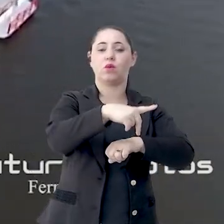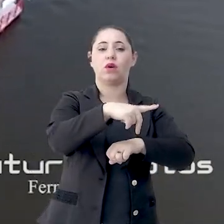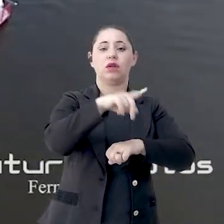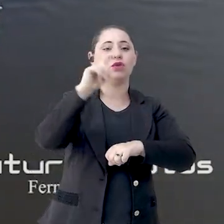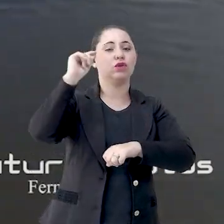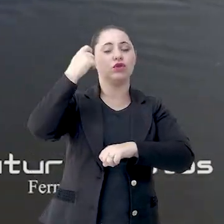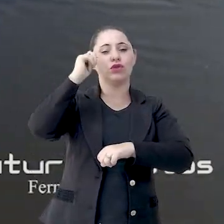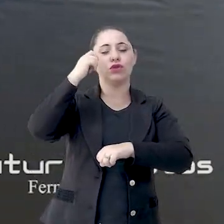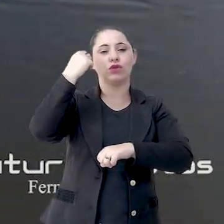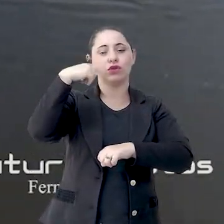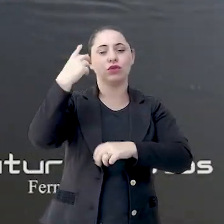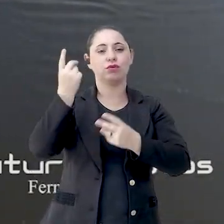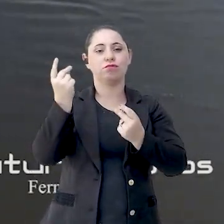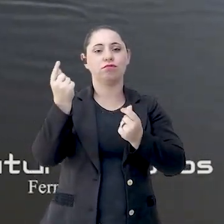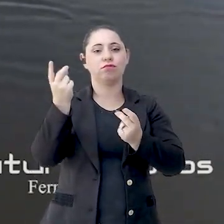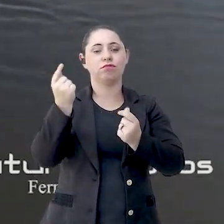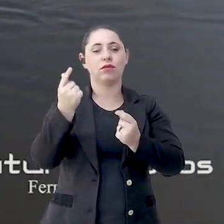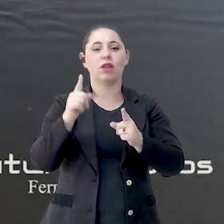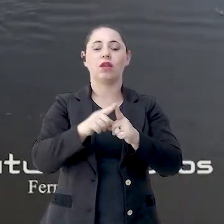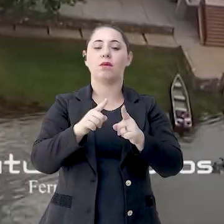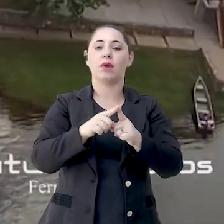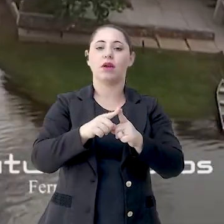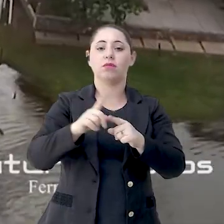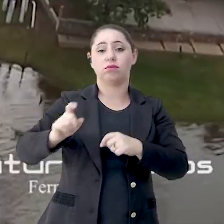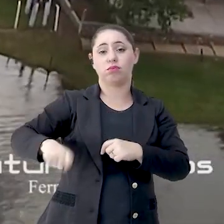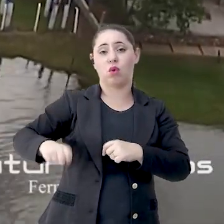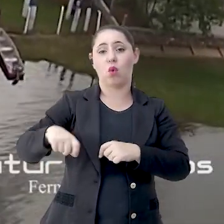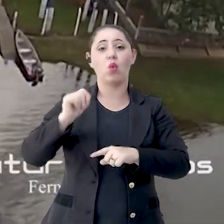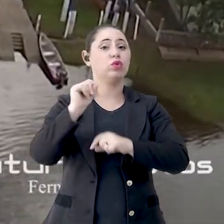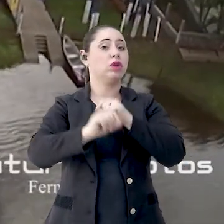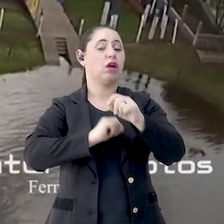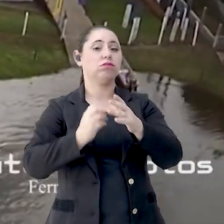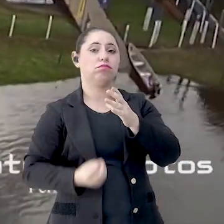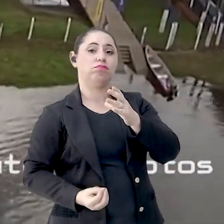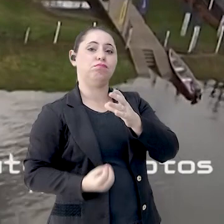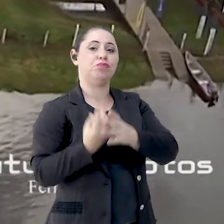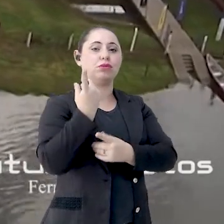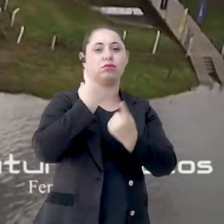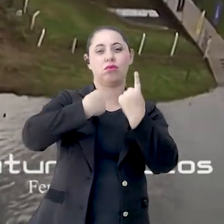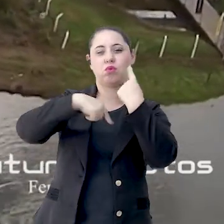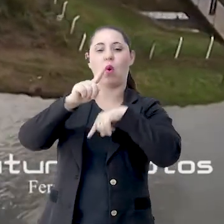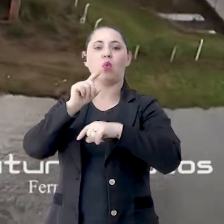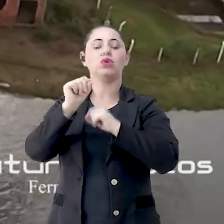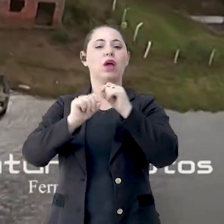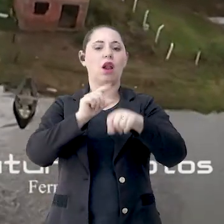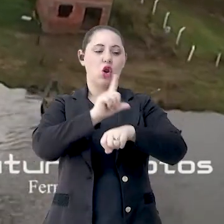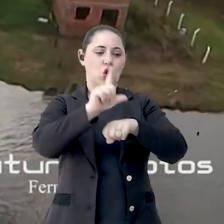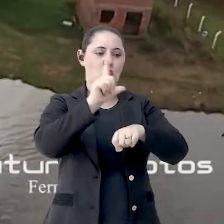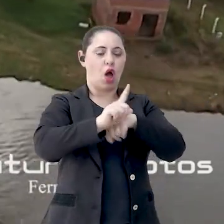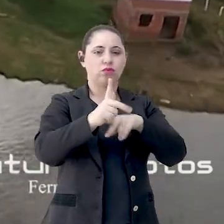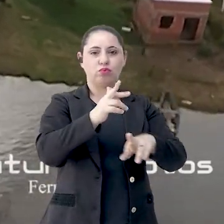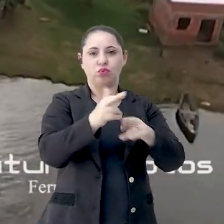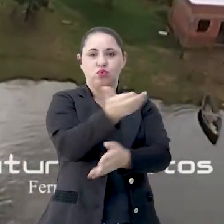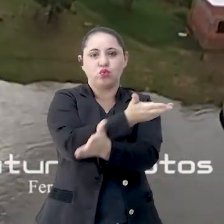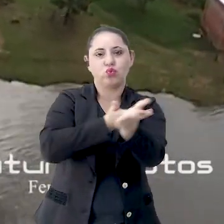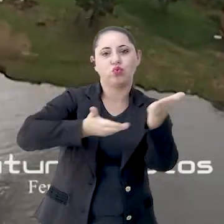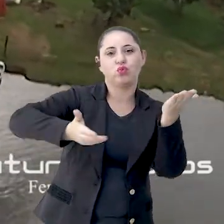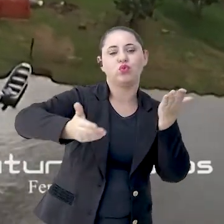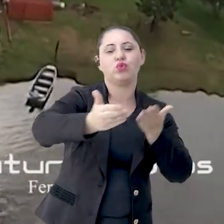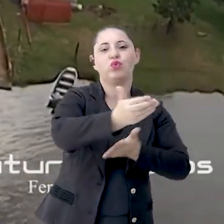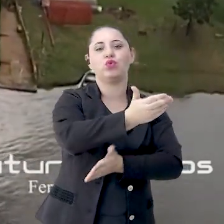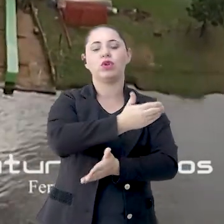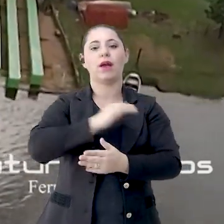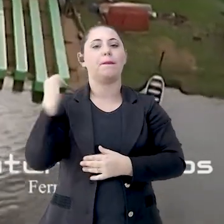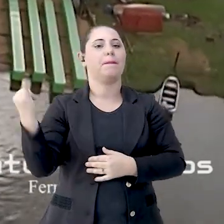hub logístico da América do Sul, ou seja, um importante centro de exportação e importação do